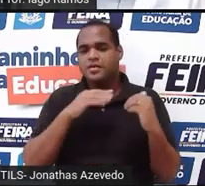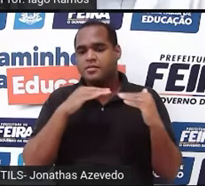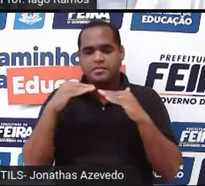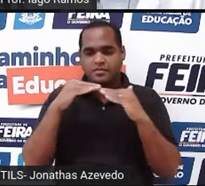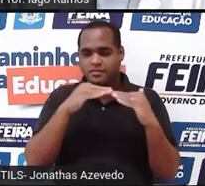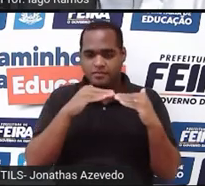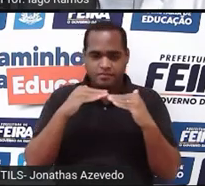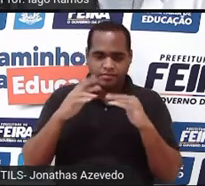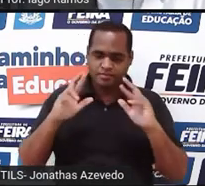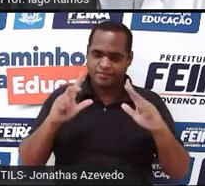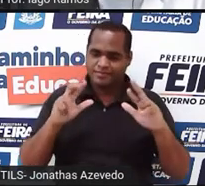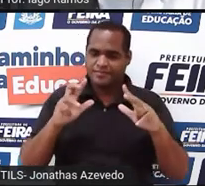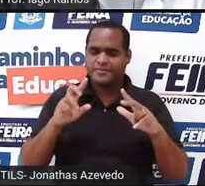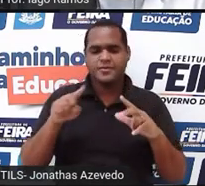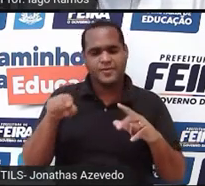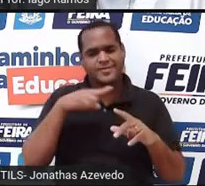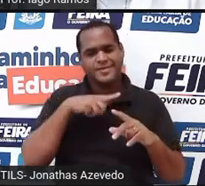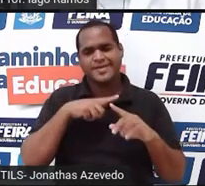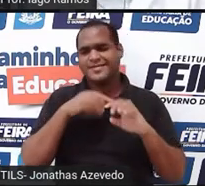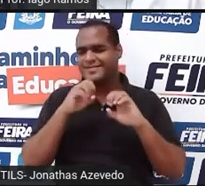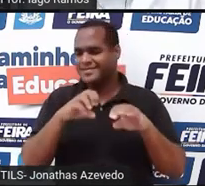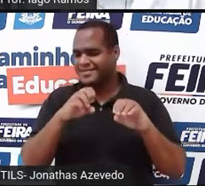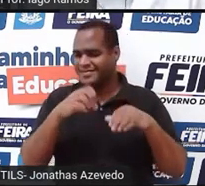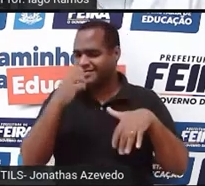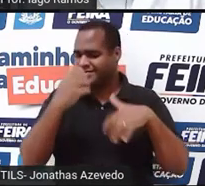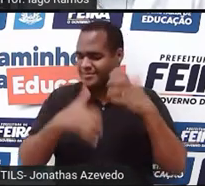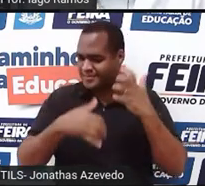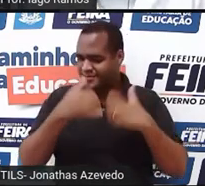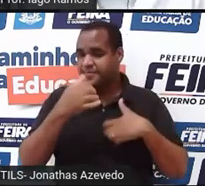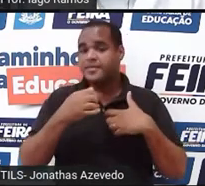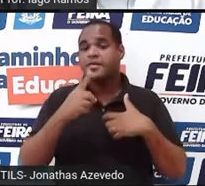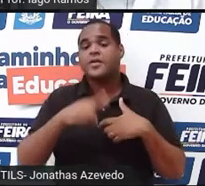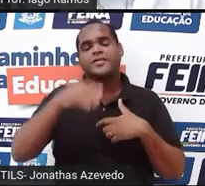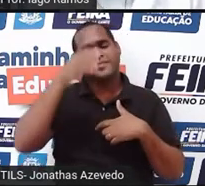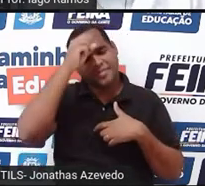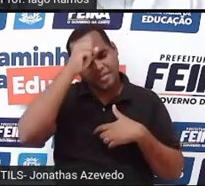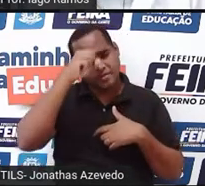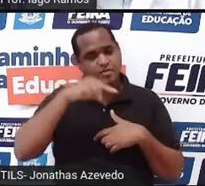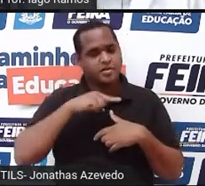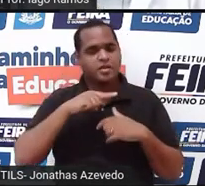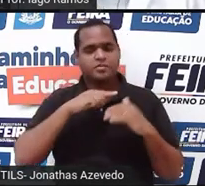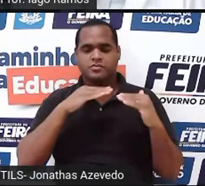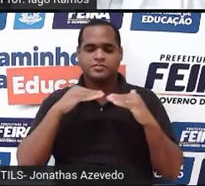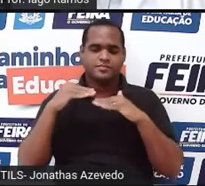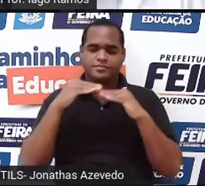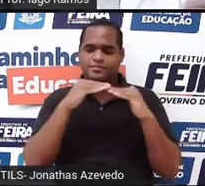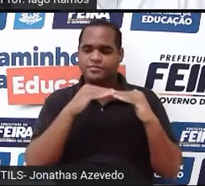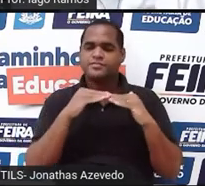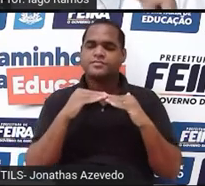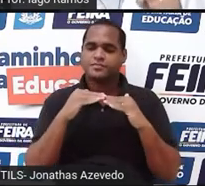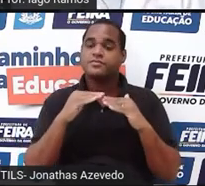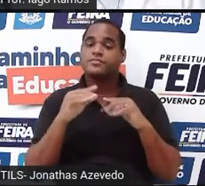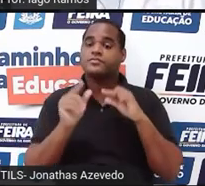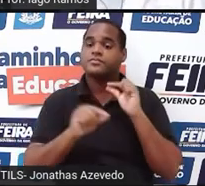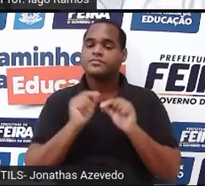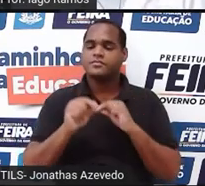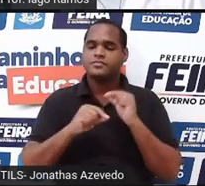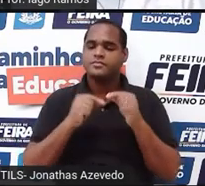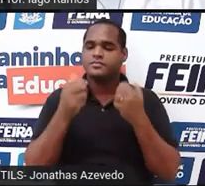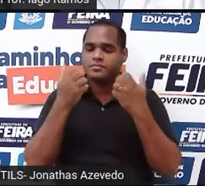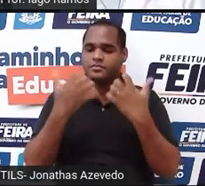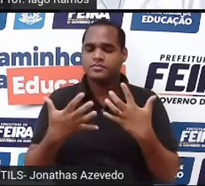é o que a gente tem pressa aula só que a gente vai aprender sobre essas grandezas não proporcionais fazendo aí